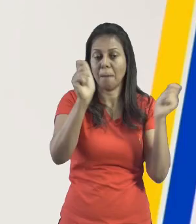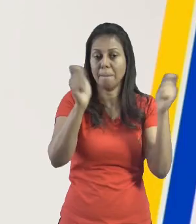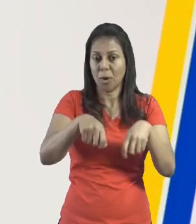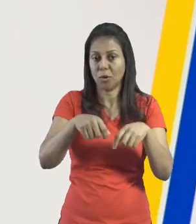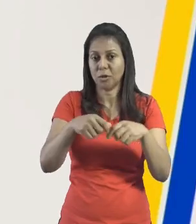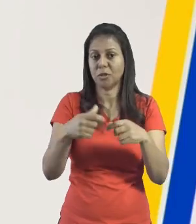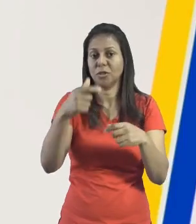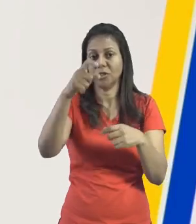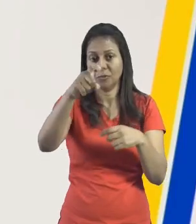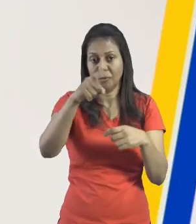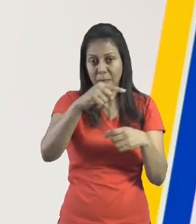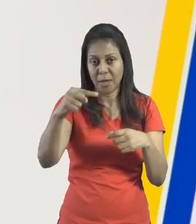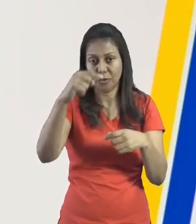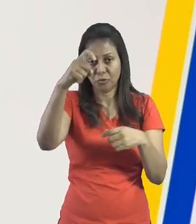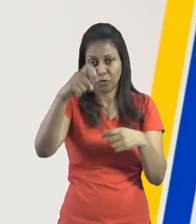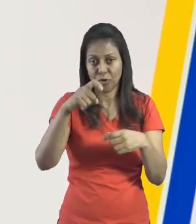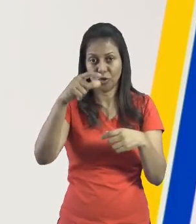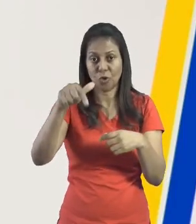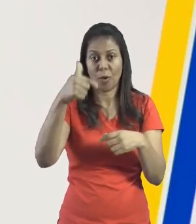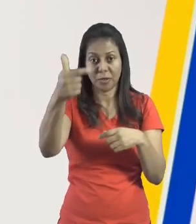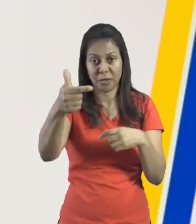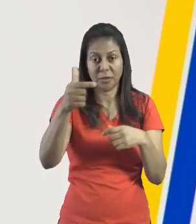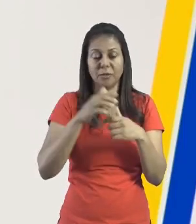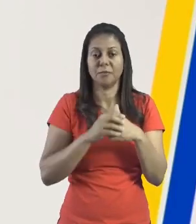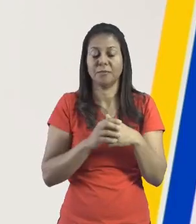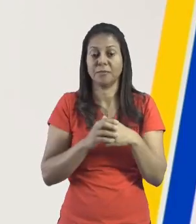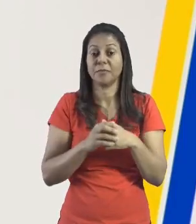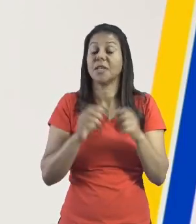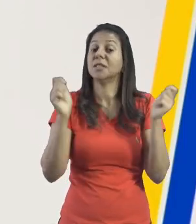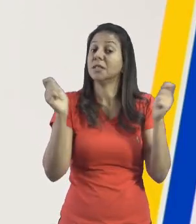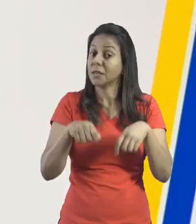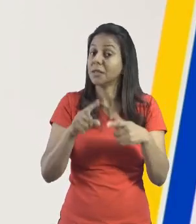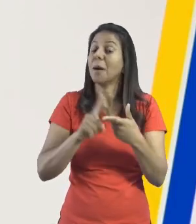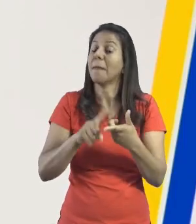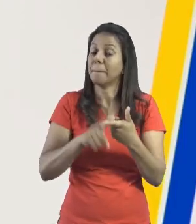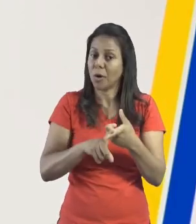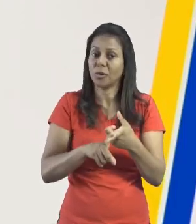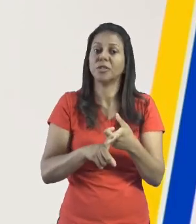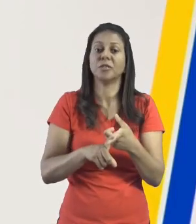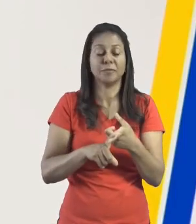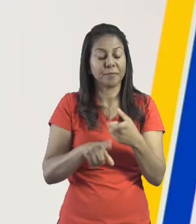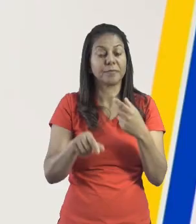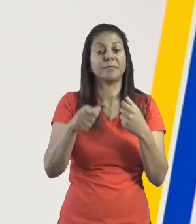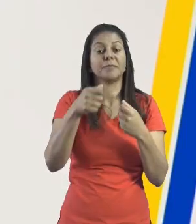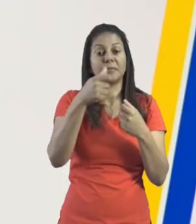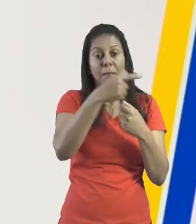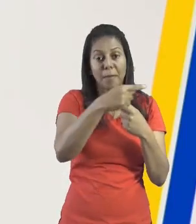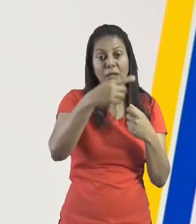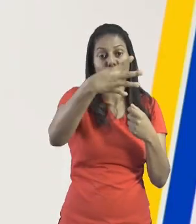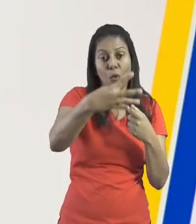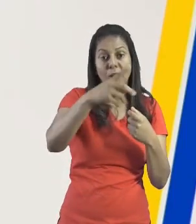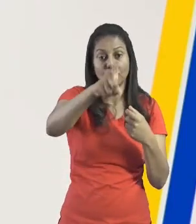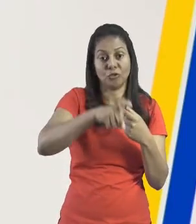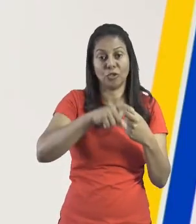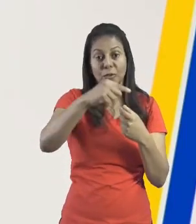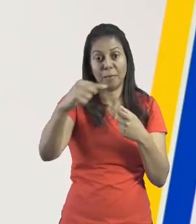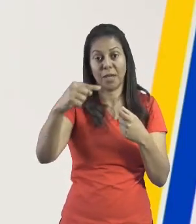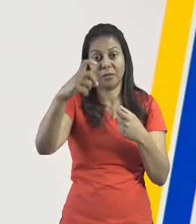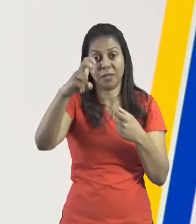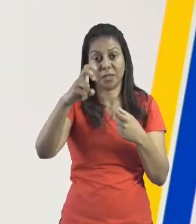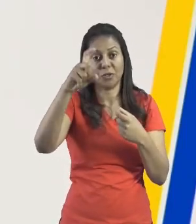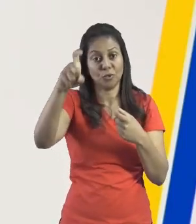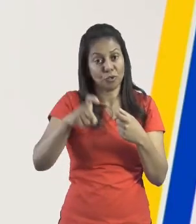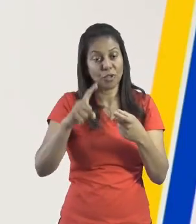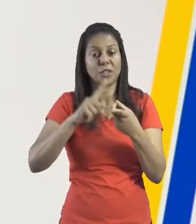menos x quadrado, ok? E também eu posso operar menos 4x com menos 5x,